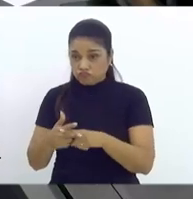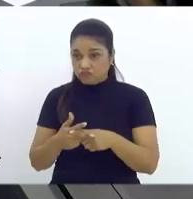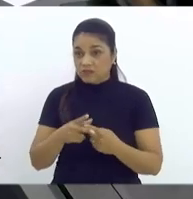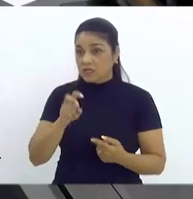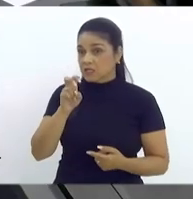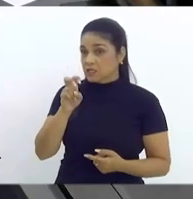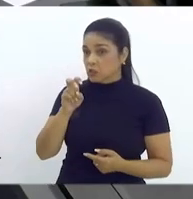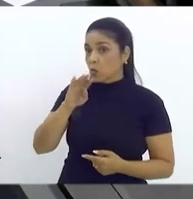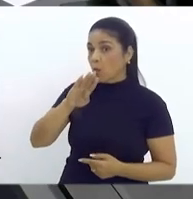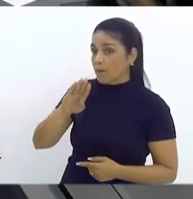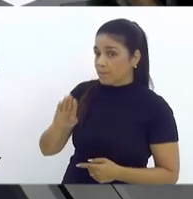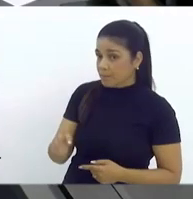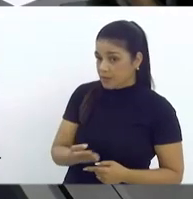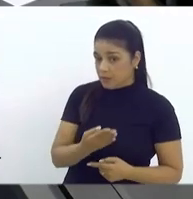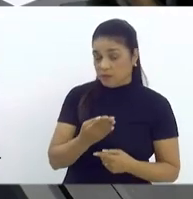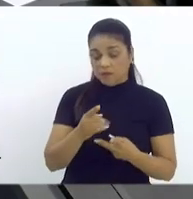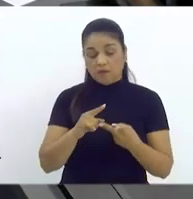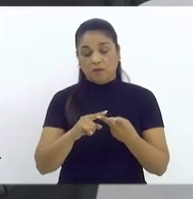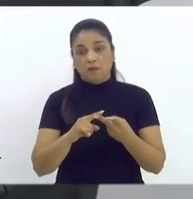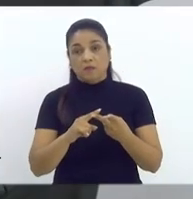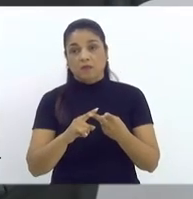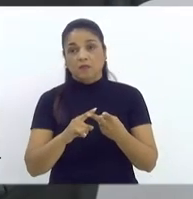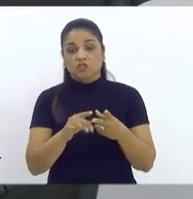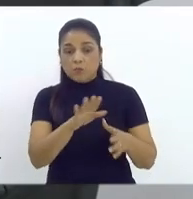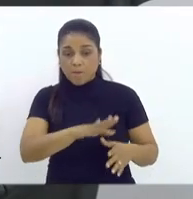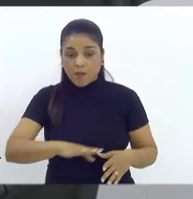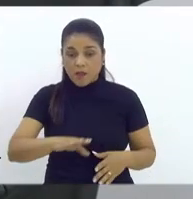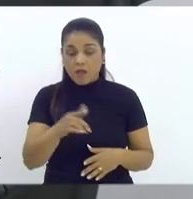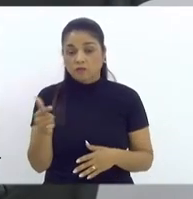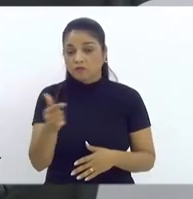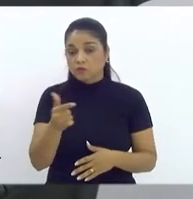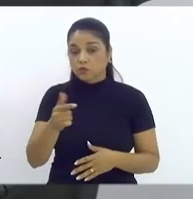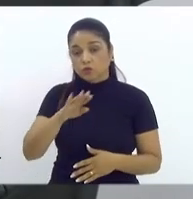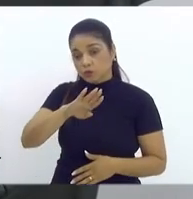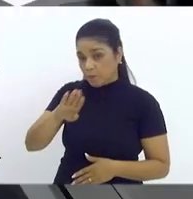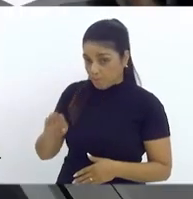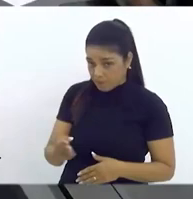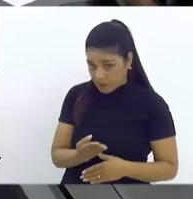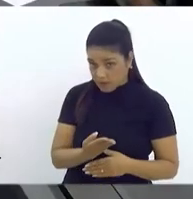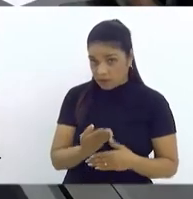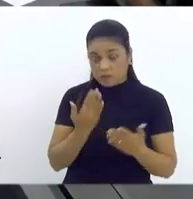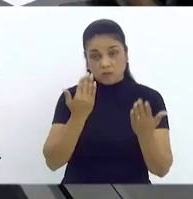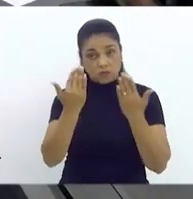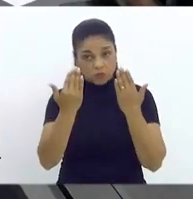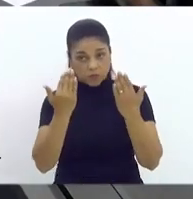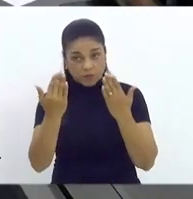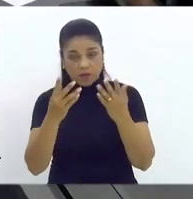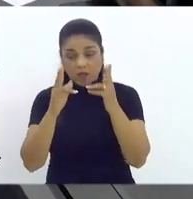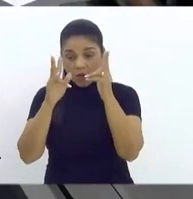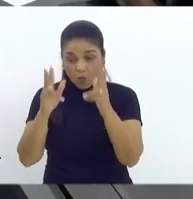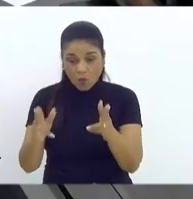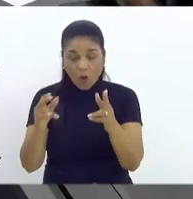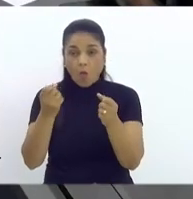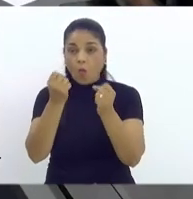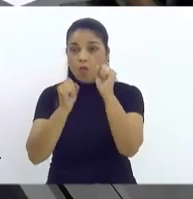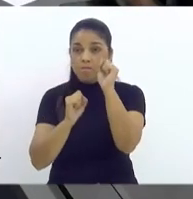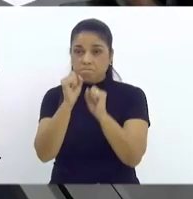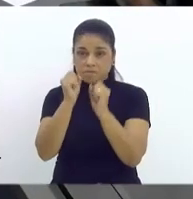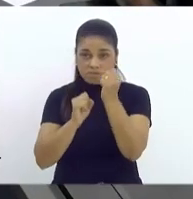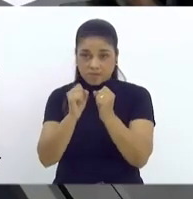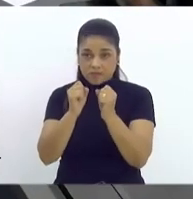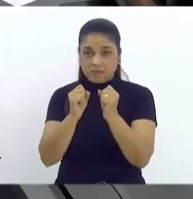5 bi, e valor de mercado, aproximadamente 22 bi. Então, eu acho que eles estão fazendo igual as empresas que fazem, né?